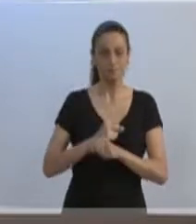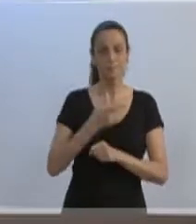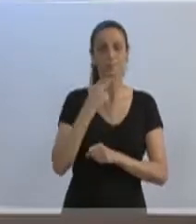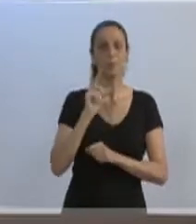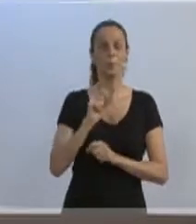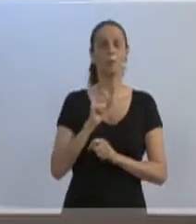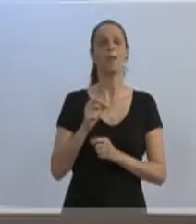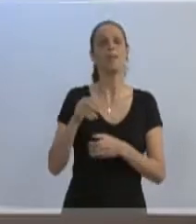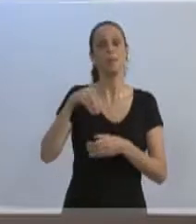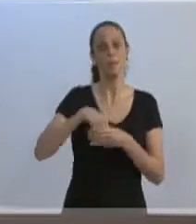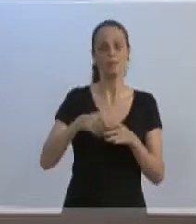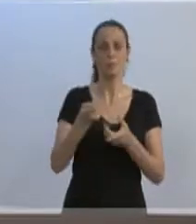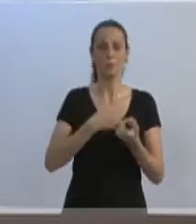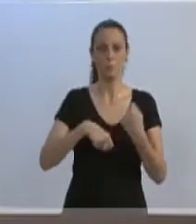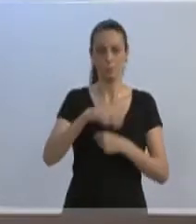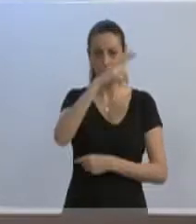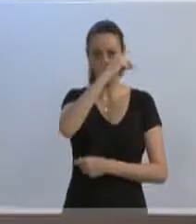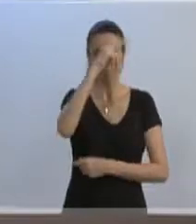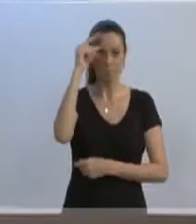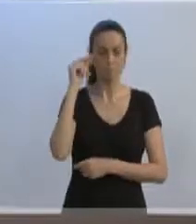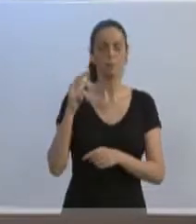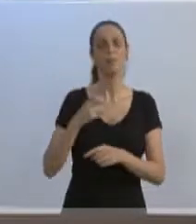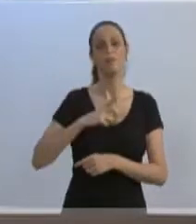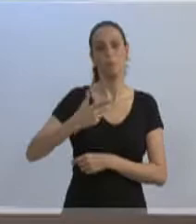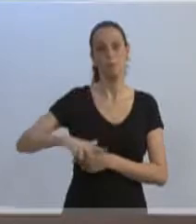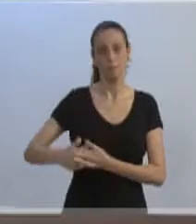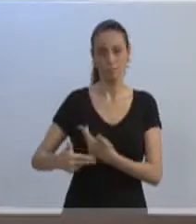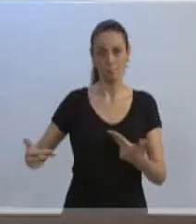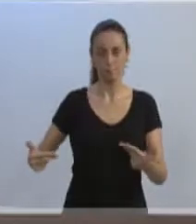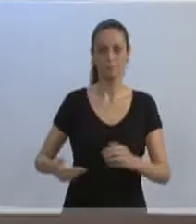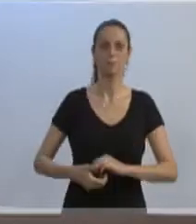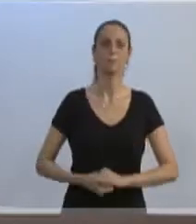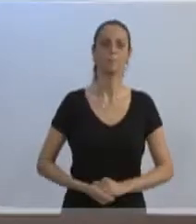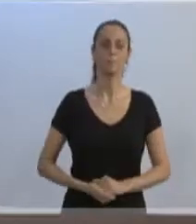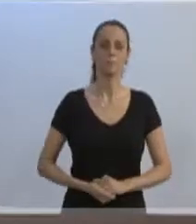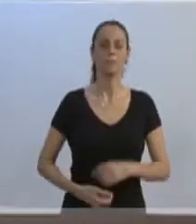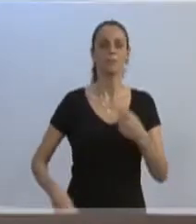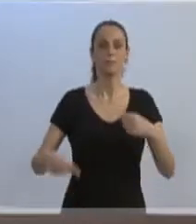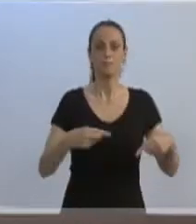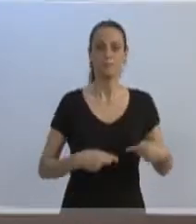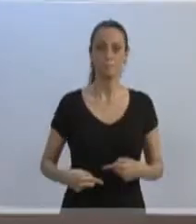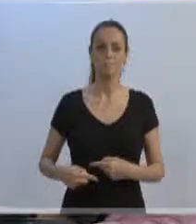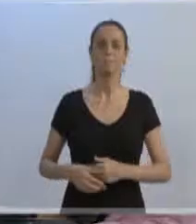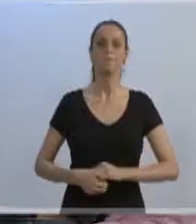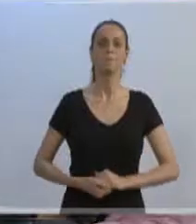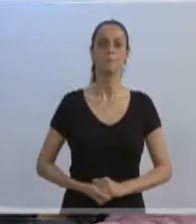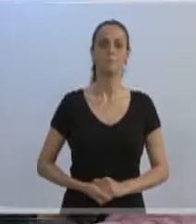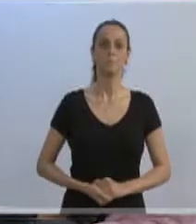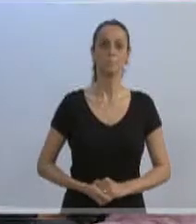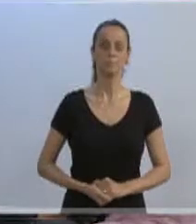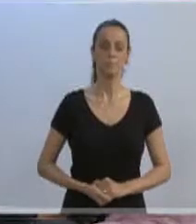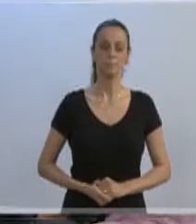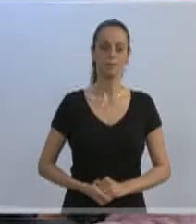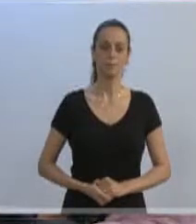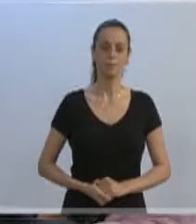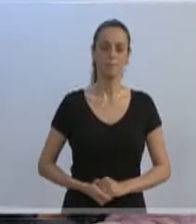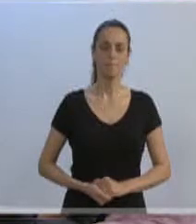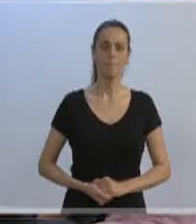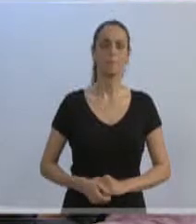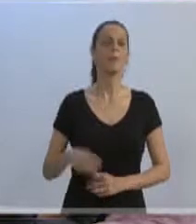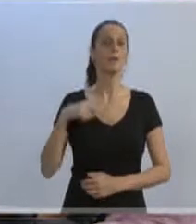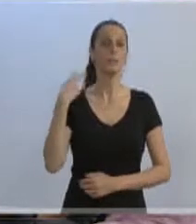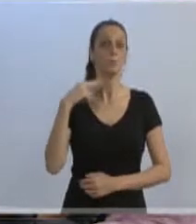administrativa do poder executivo e dá outras providências em discussão o vereador